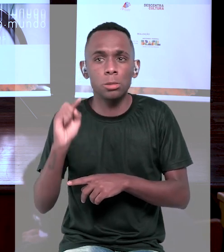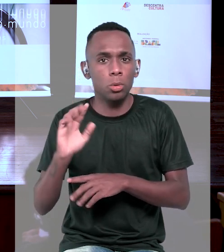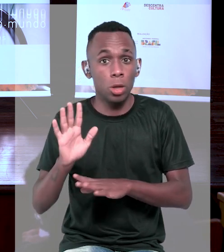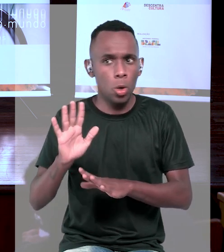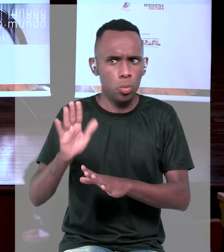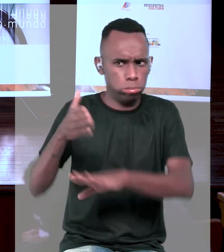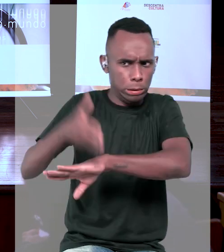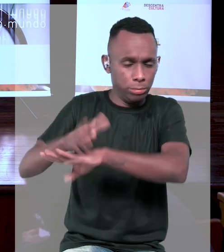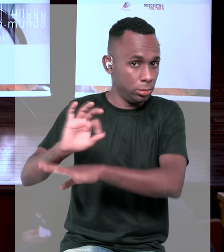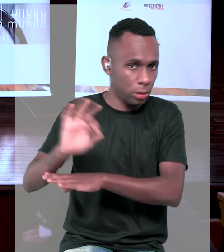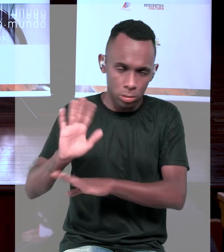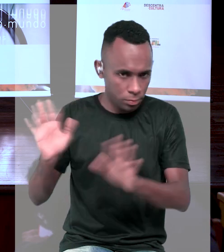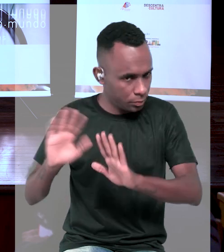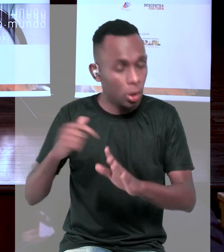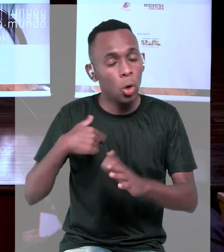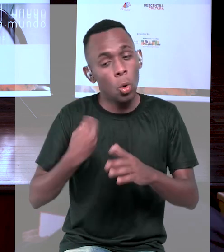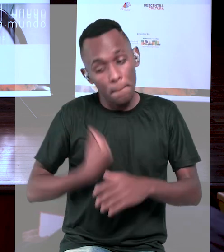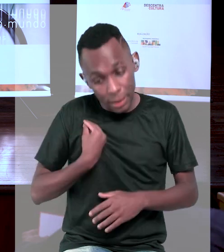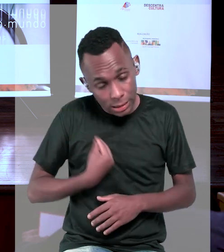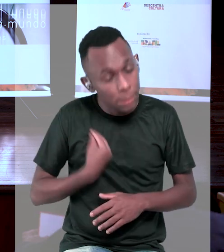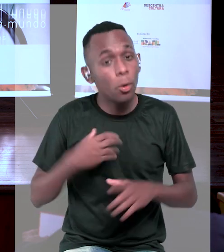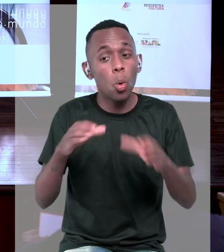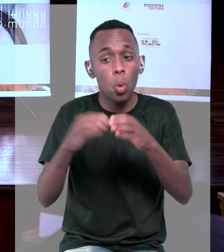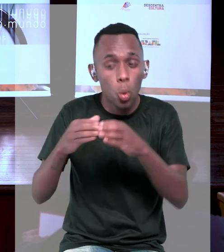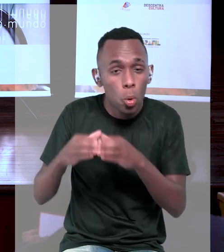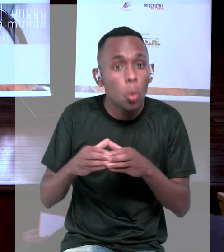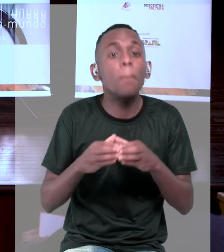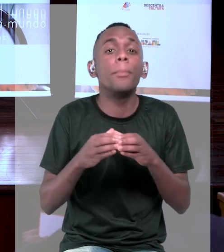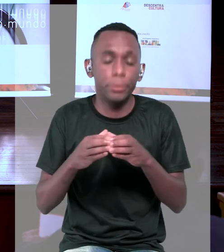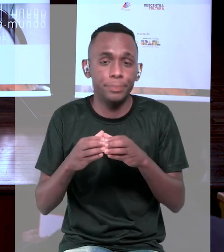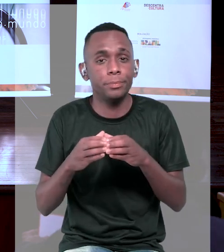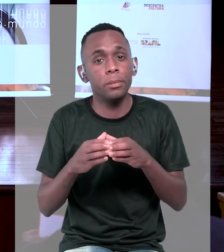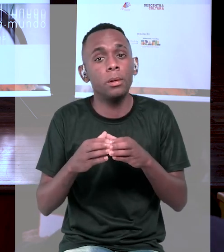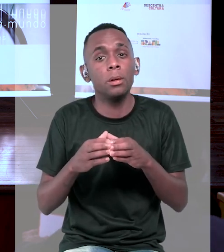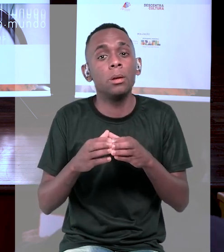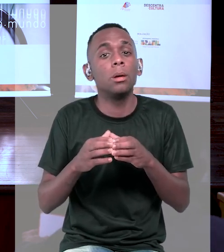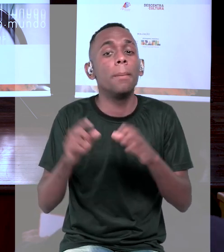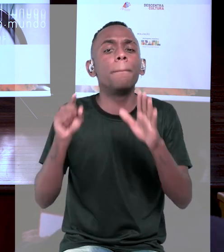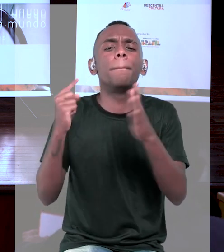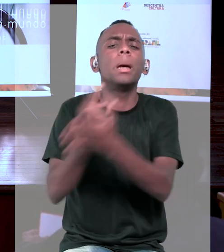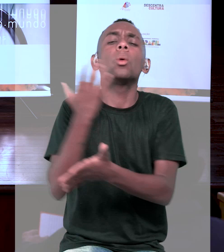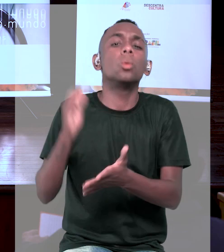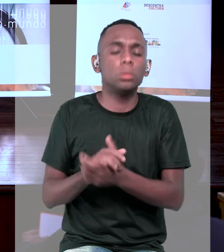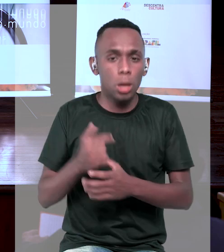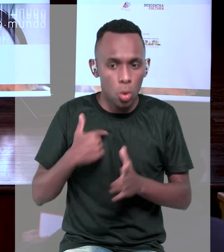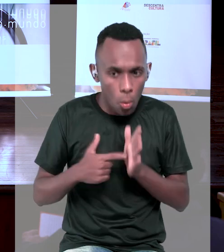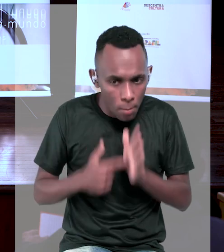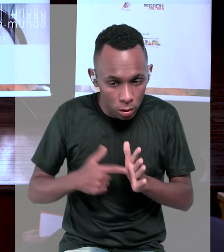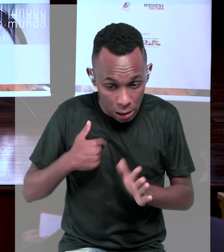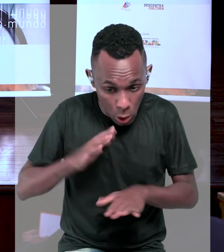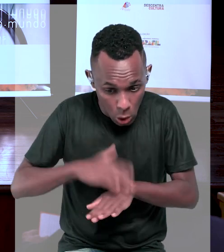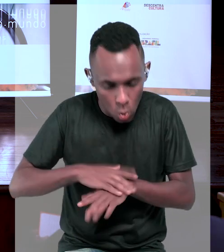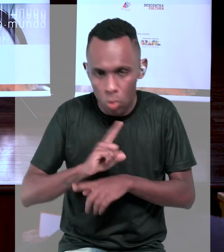participo de grupos que olham as coisas, às vezes eu falo assim, pergunta aí tal coisa, mas eu não mostro que sou eu. E